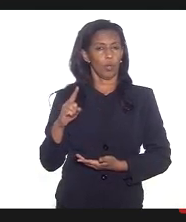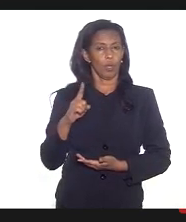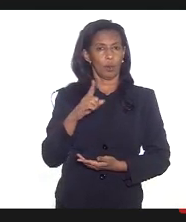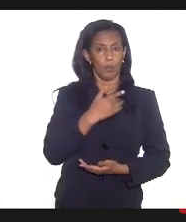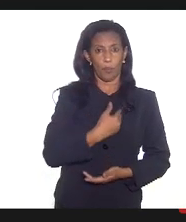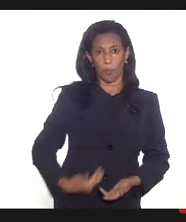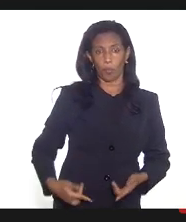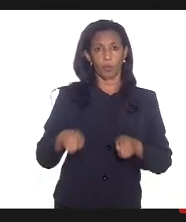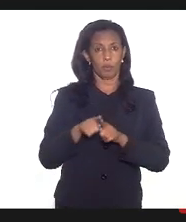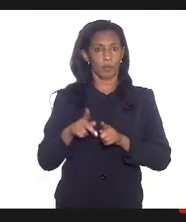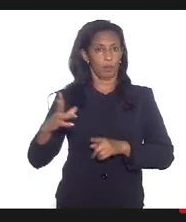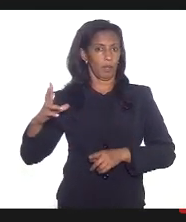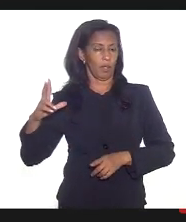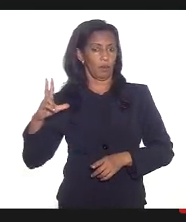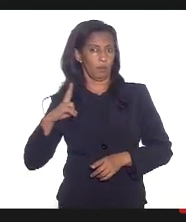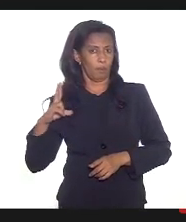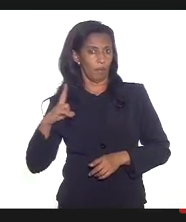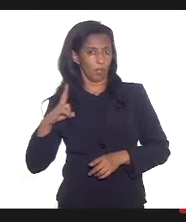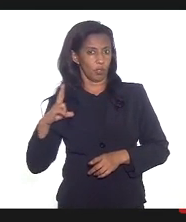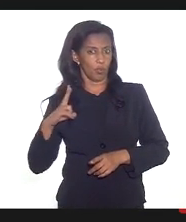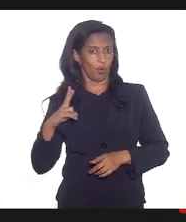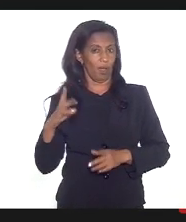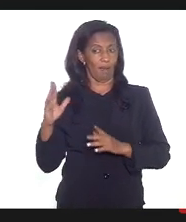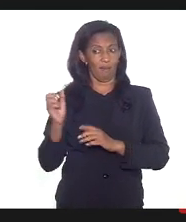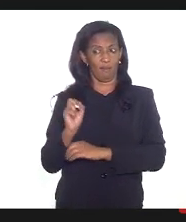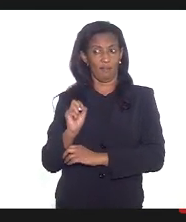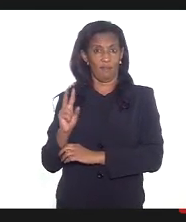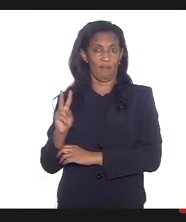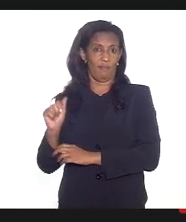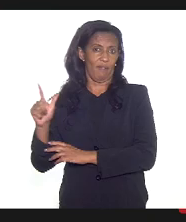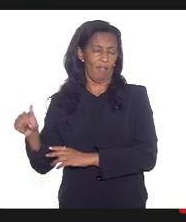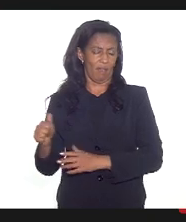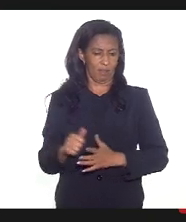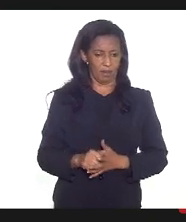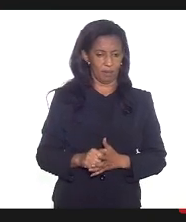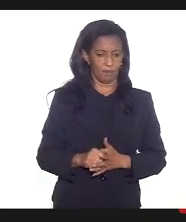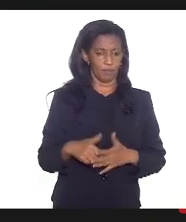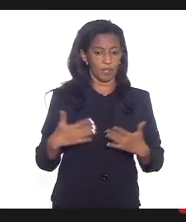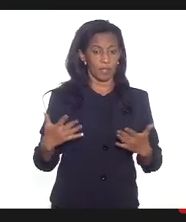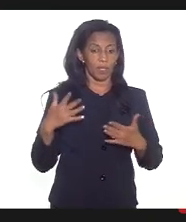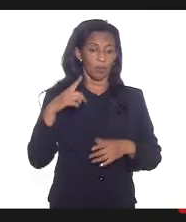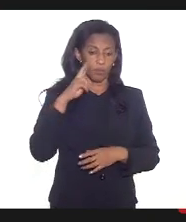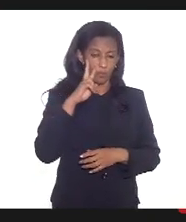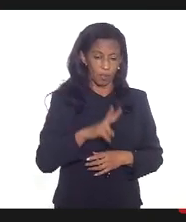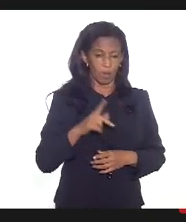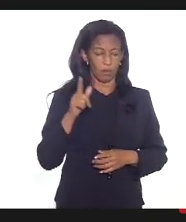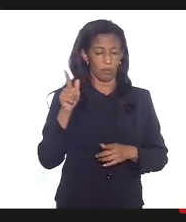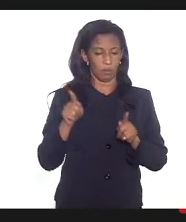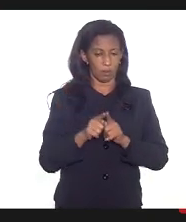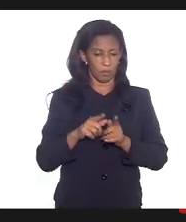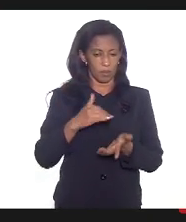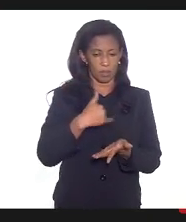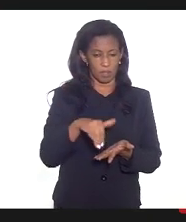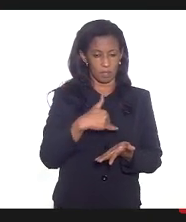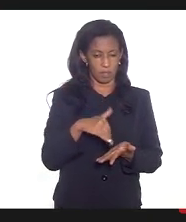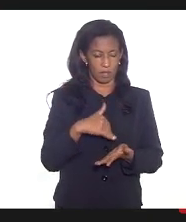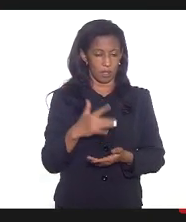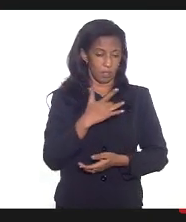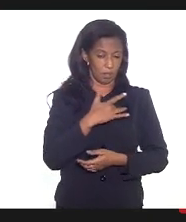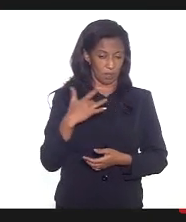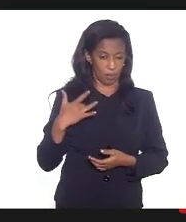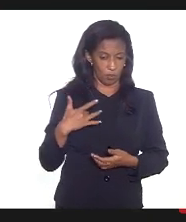privadas dificuldades você tem obstetra então vendo todo esse cenário é o interesse de secretário da Secretaria Municipal